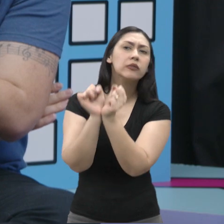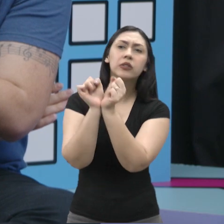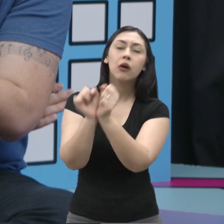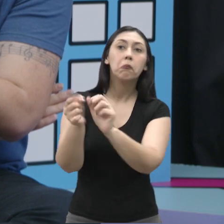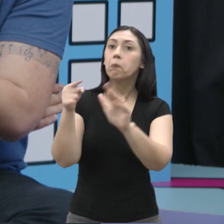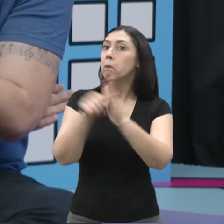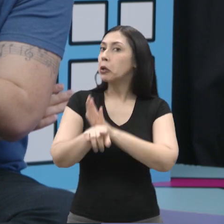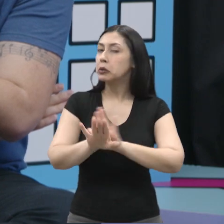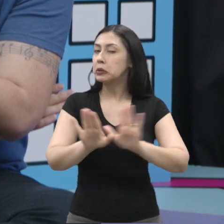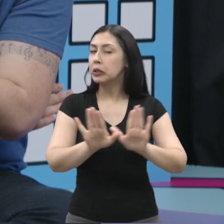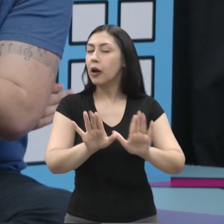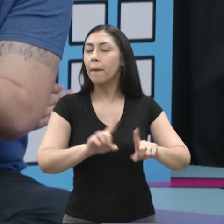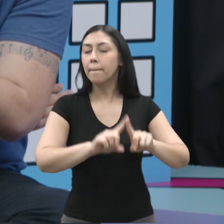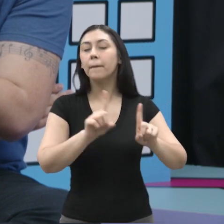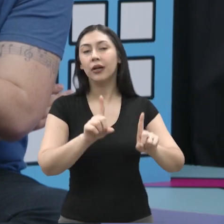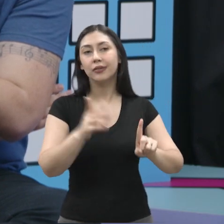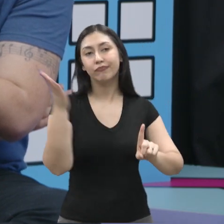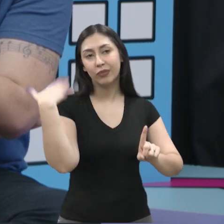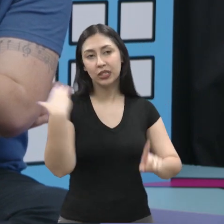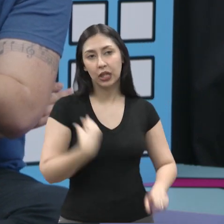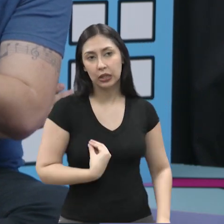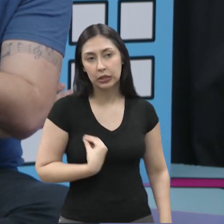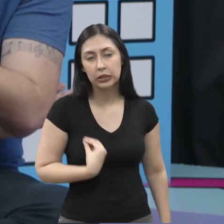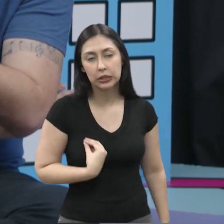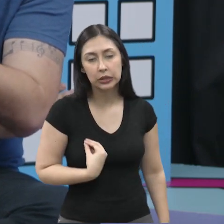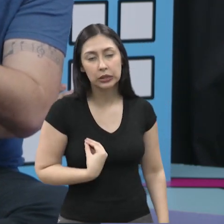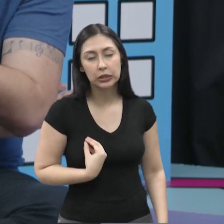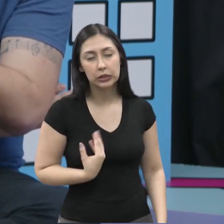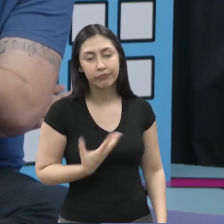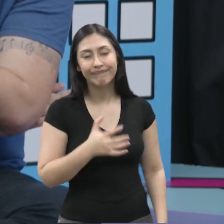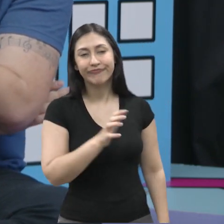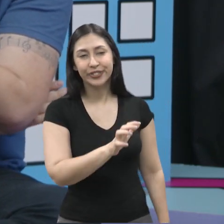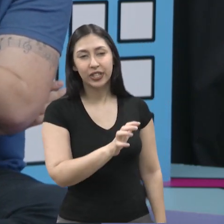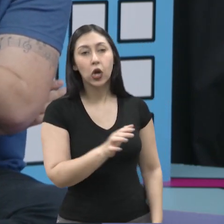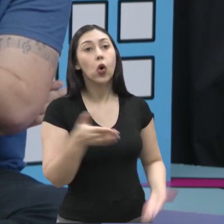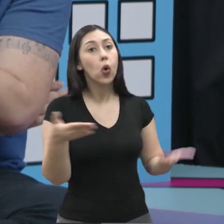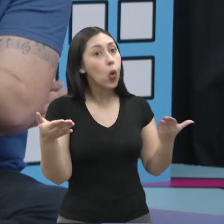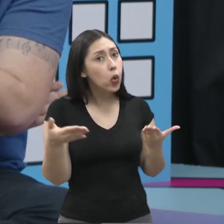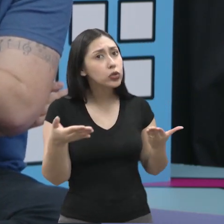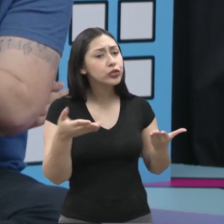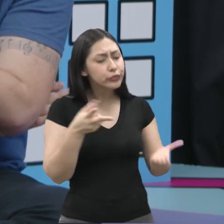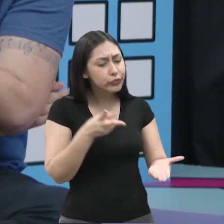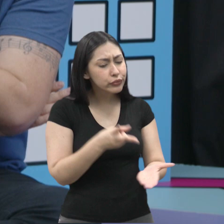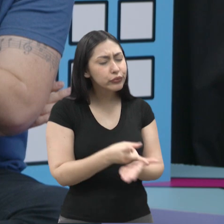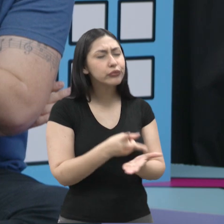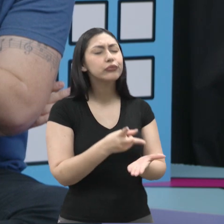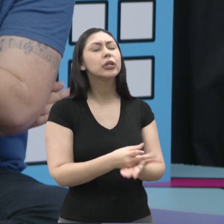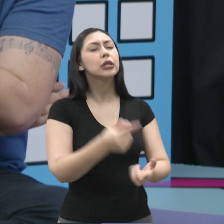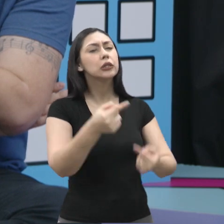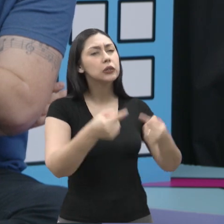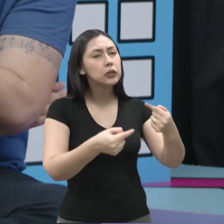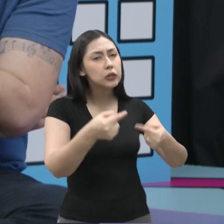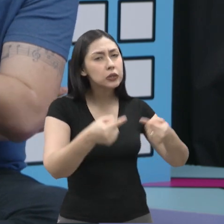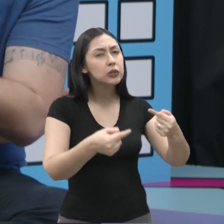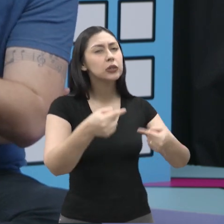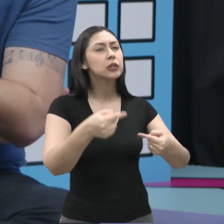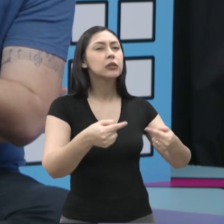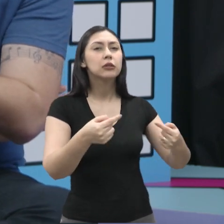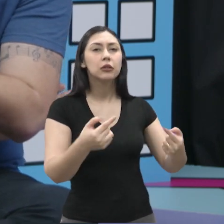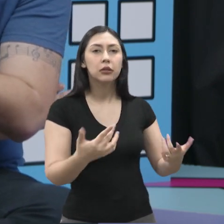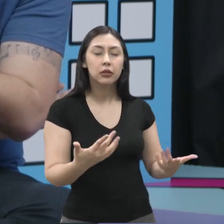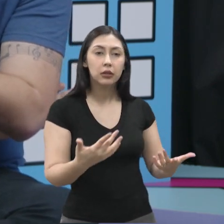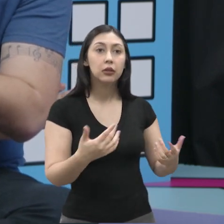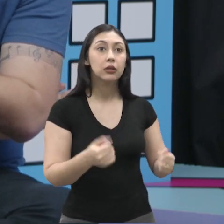gente ainda debate hoje, vale o parênteses, né? Que Isso. hoje em dia politicamente correto não é se falar mais os escravos, e sim